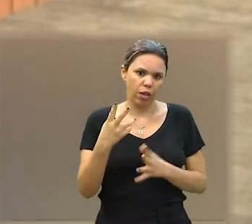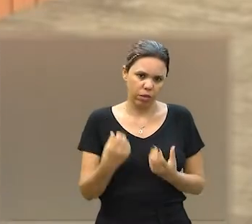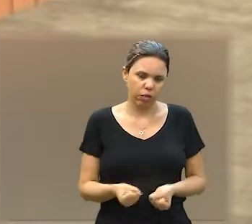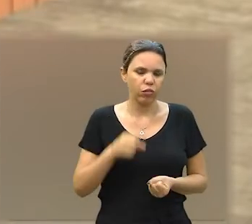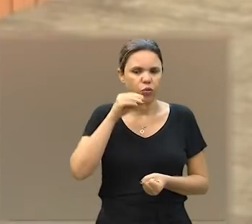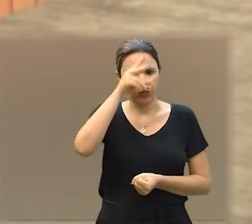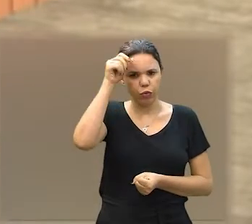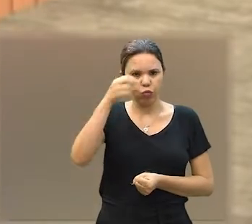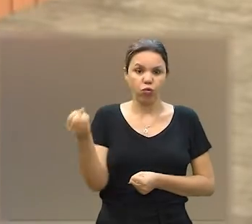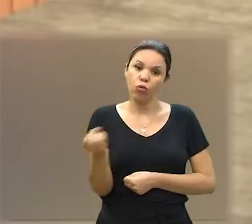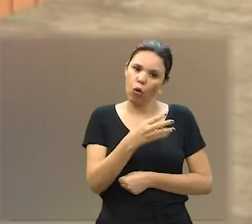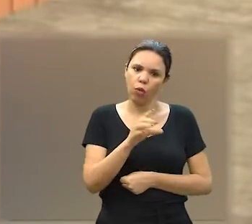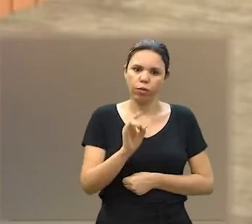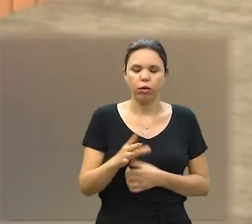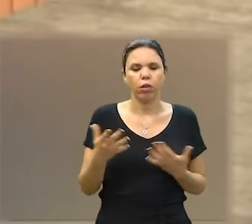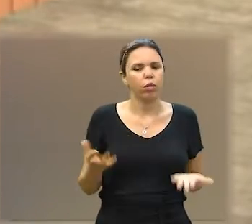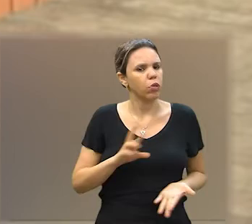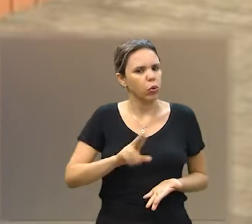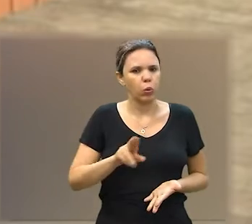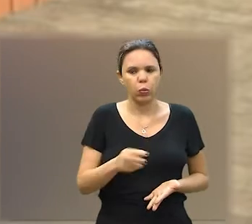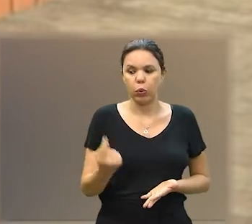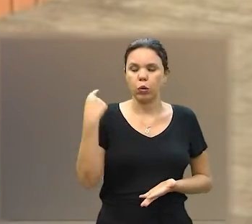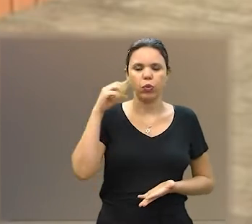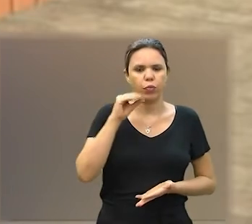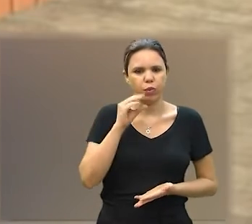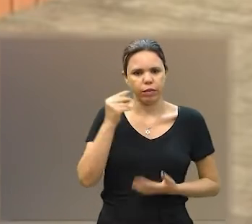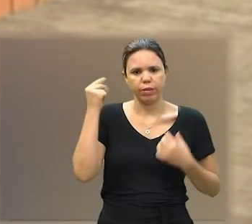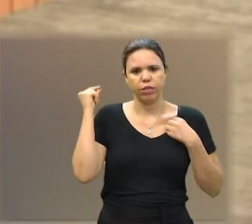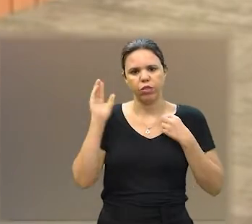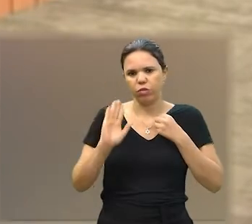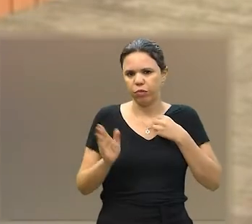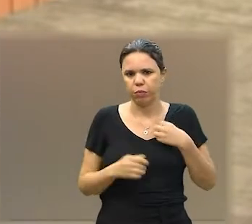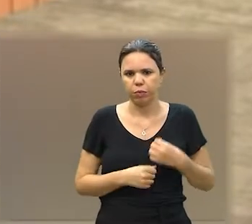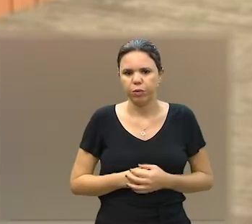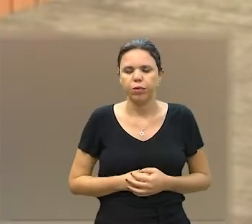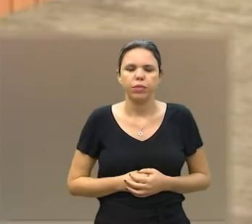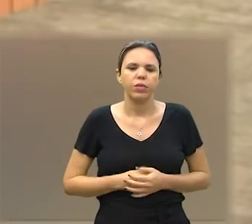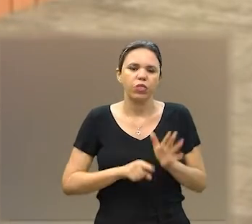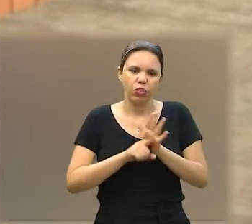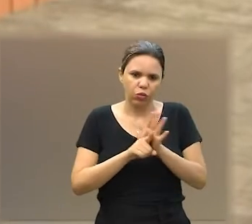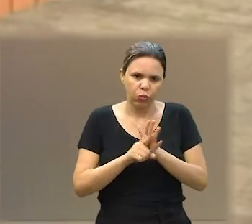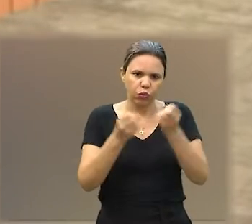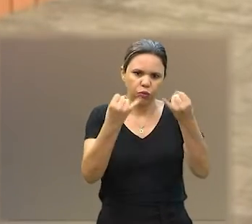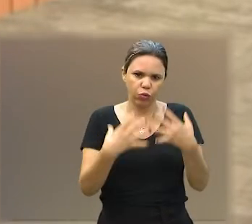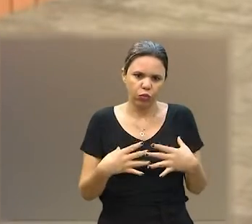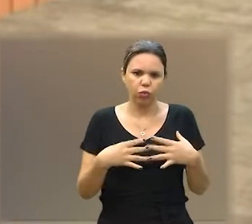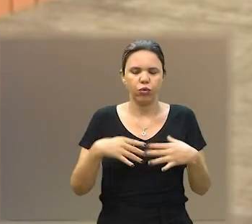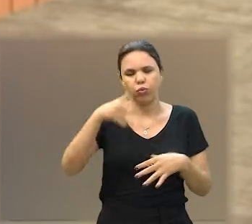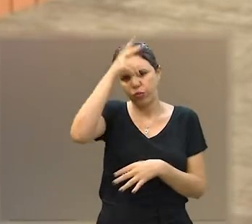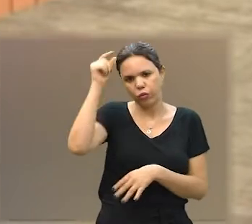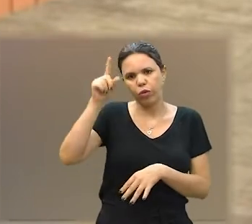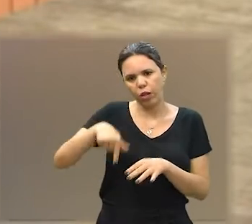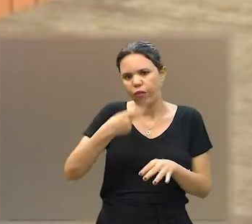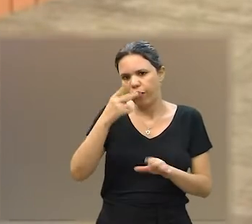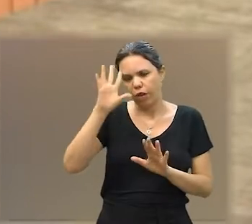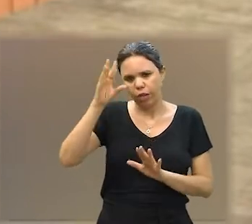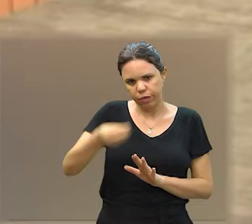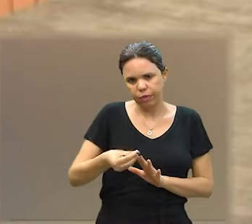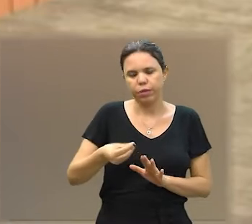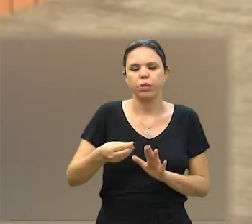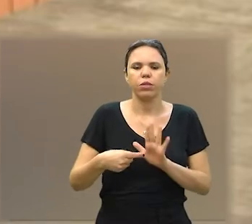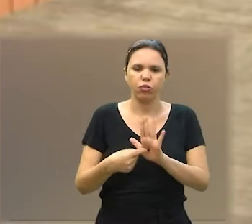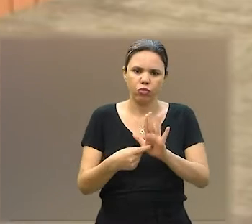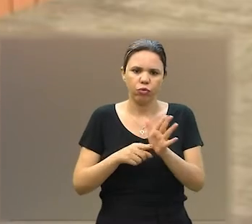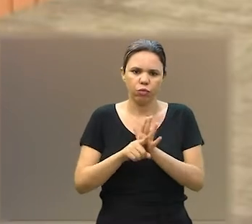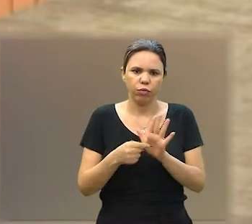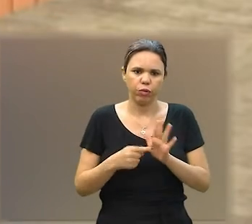funcionários novos, tá? Não são para os funcionários já ativos. Segundo os esclarecimentos do Executivo, foi esse o entendimento que a